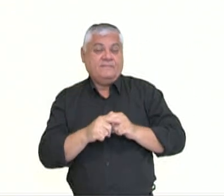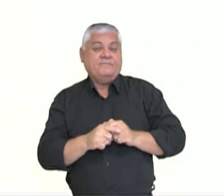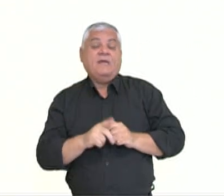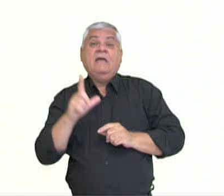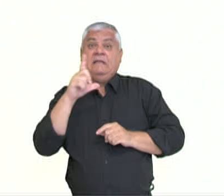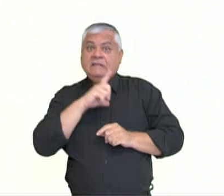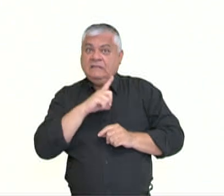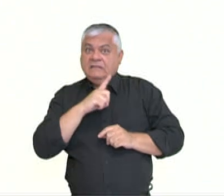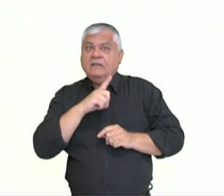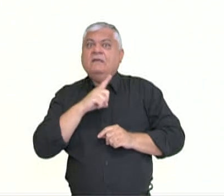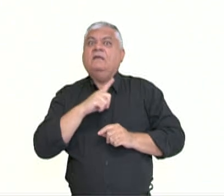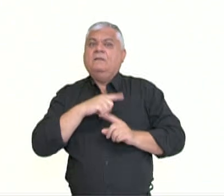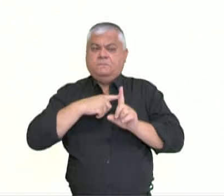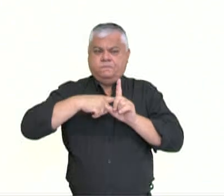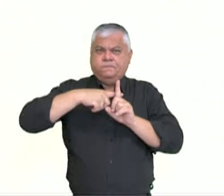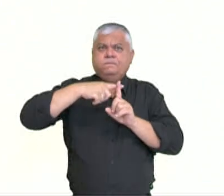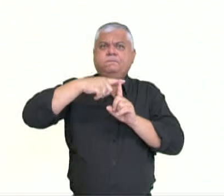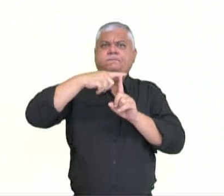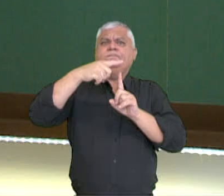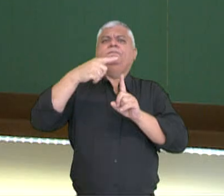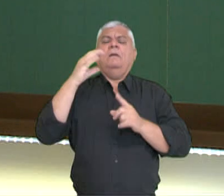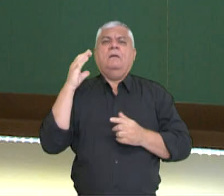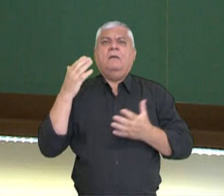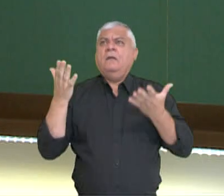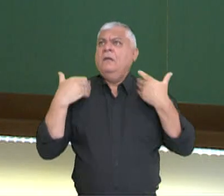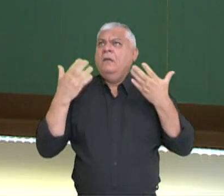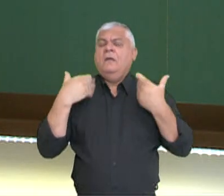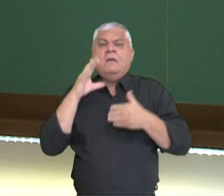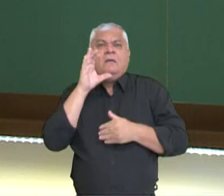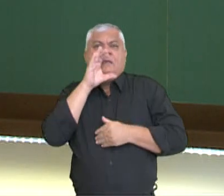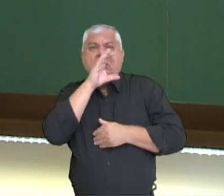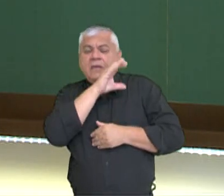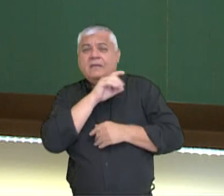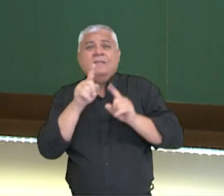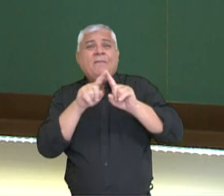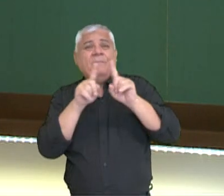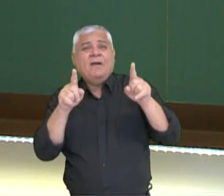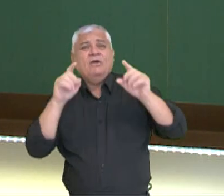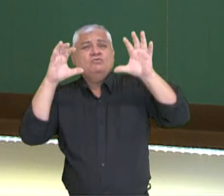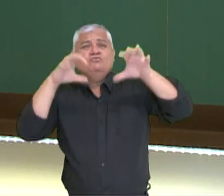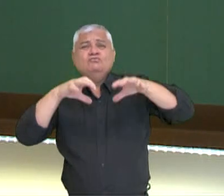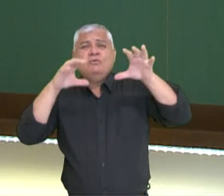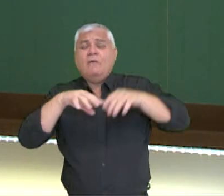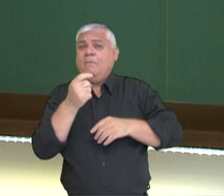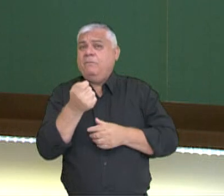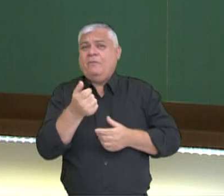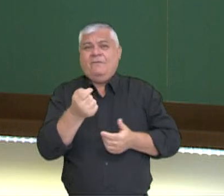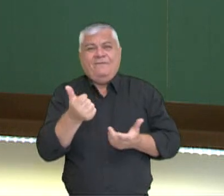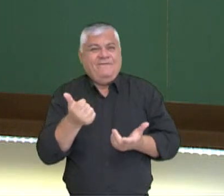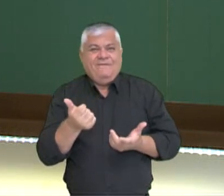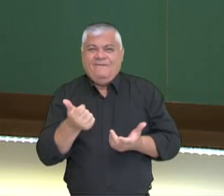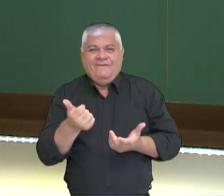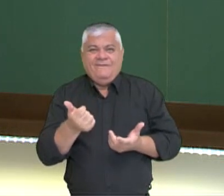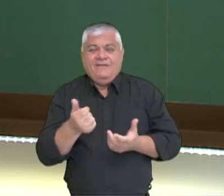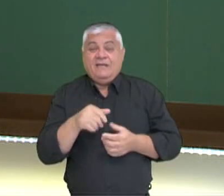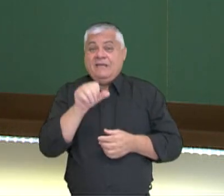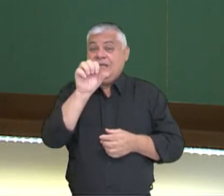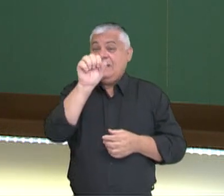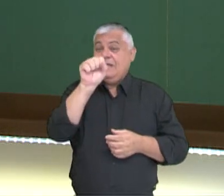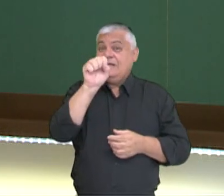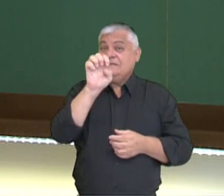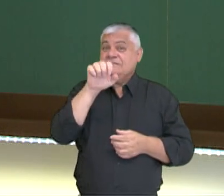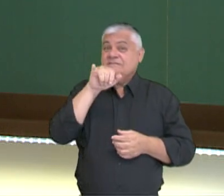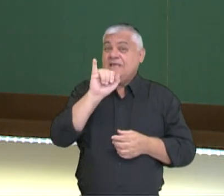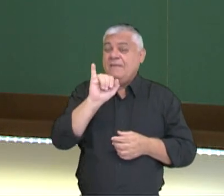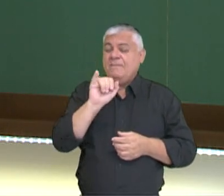temperaturas bastante elevadas, mas uma quantidade de chuva muito pequena. Semiárido quer dizer o